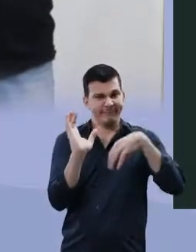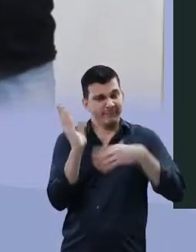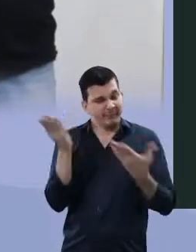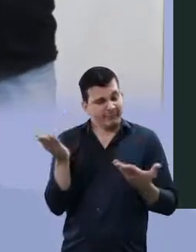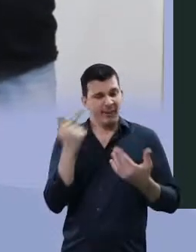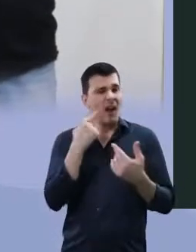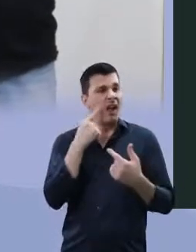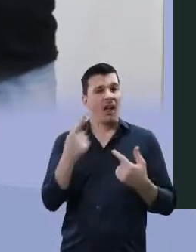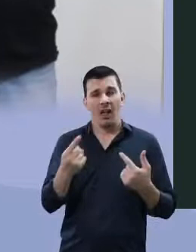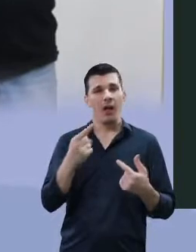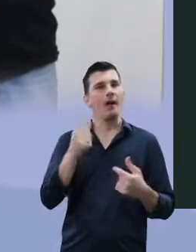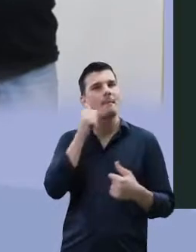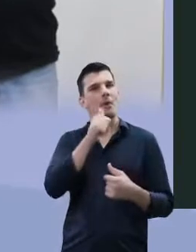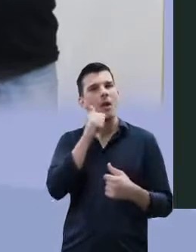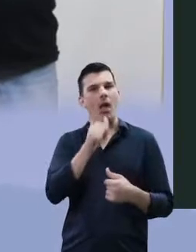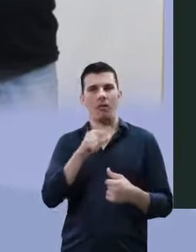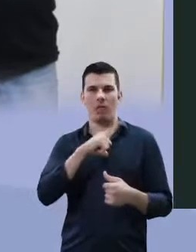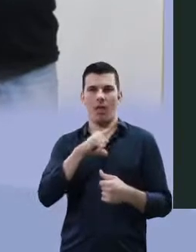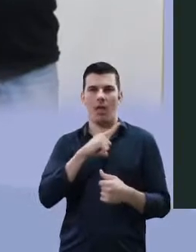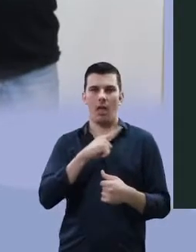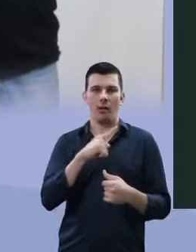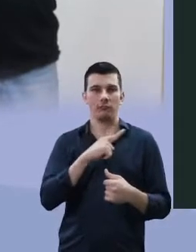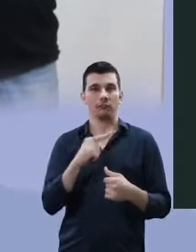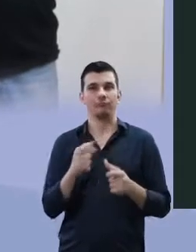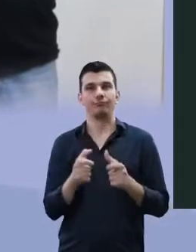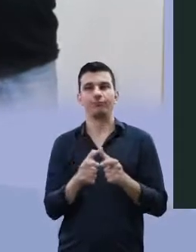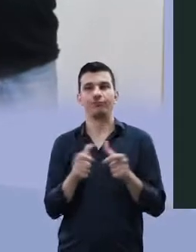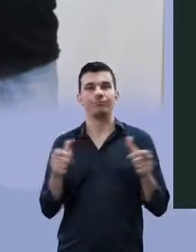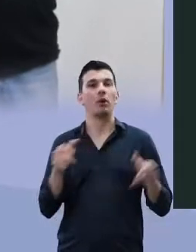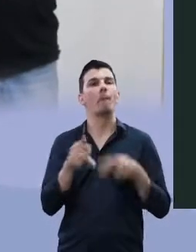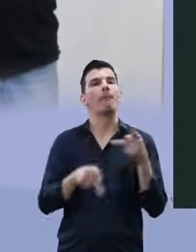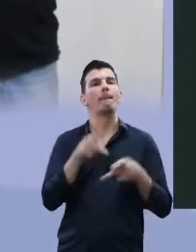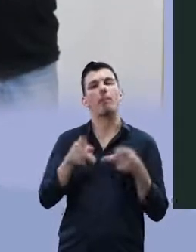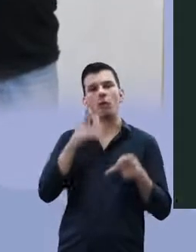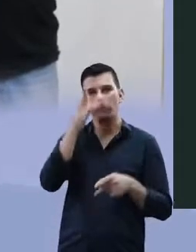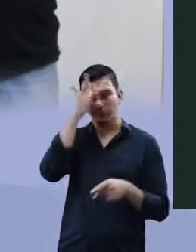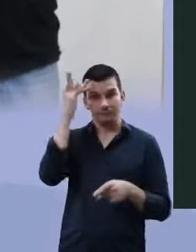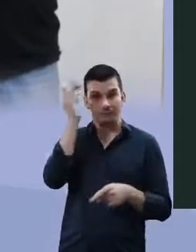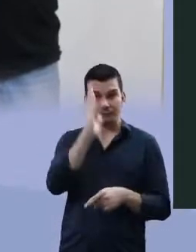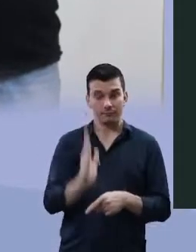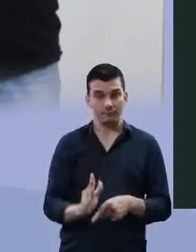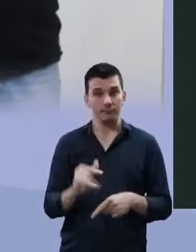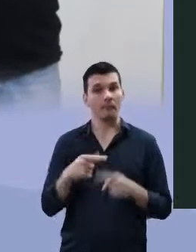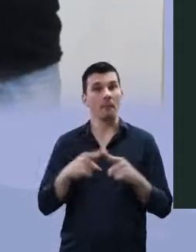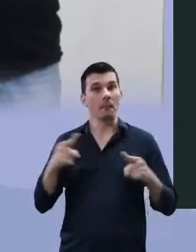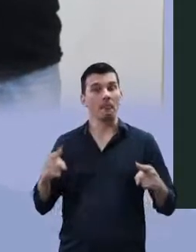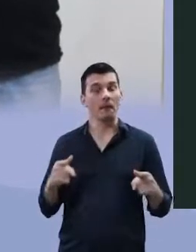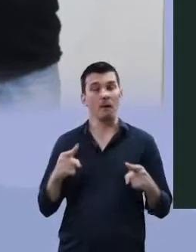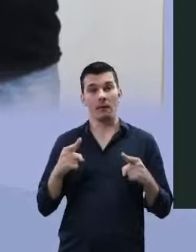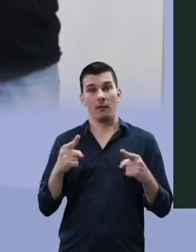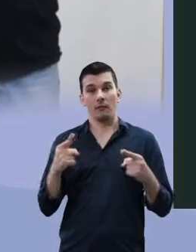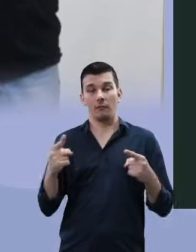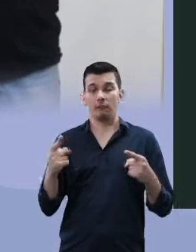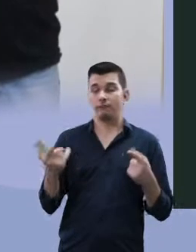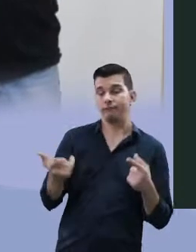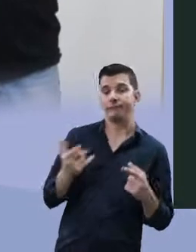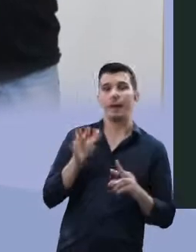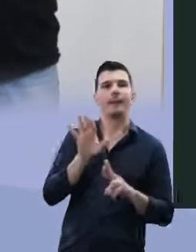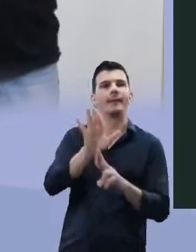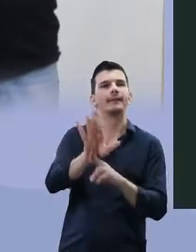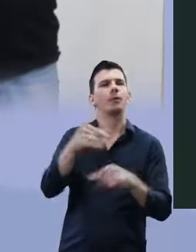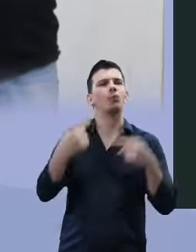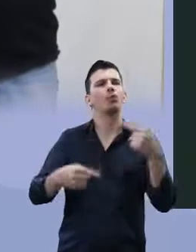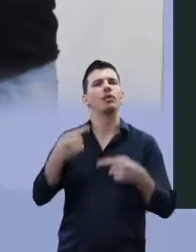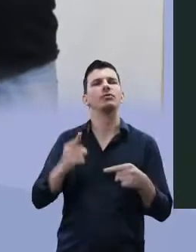embora as mulheres sejam mais de 50%, quase 60% da população brasileira, né, 55%